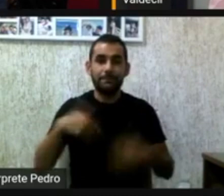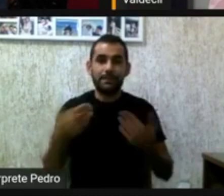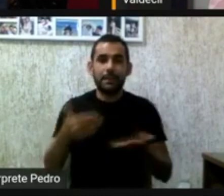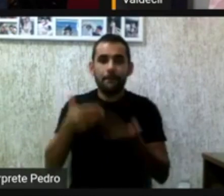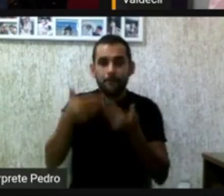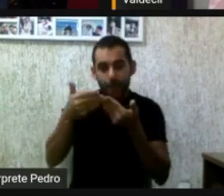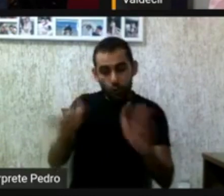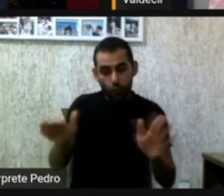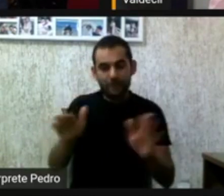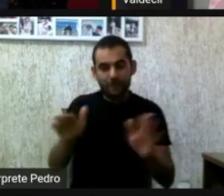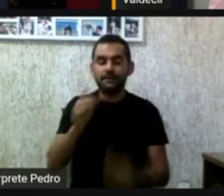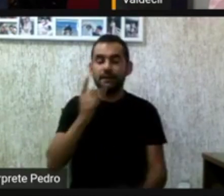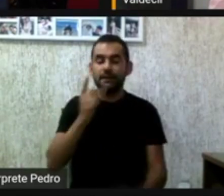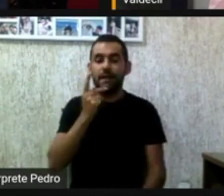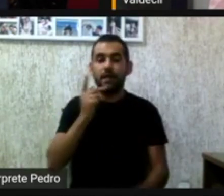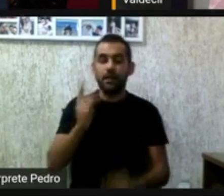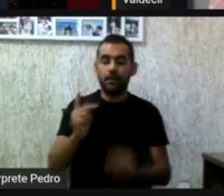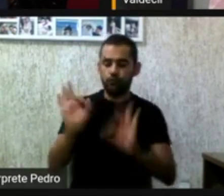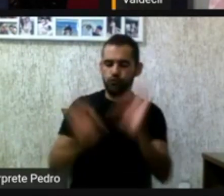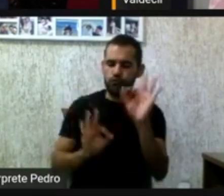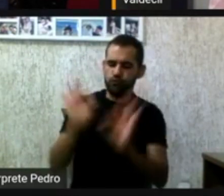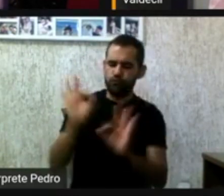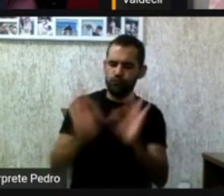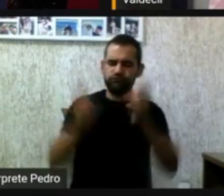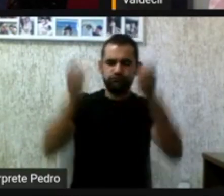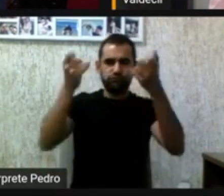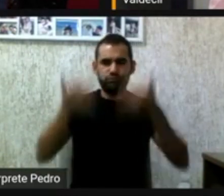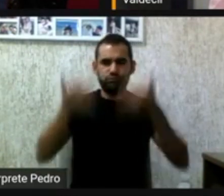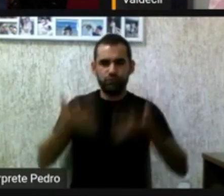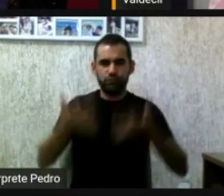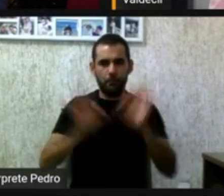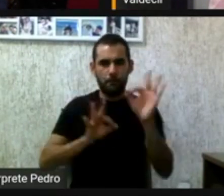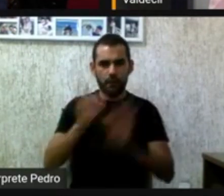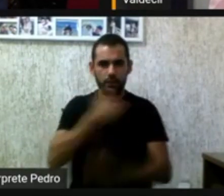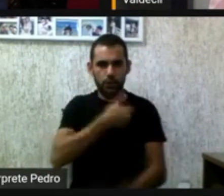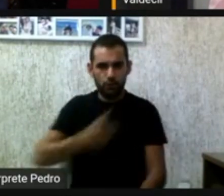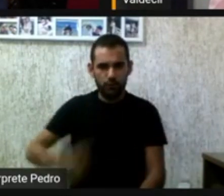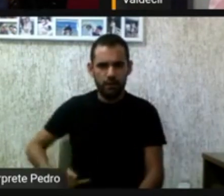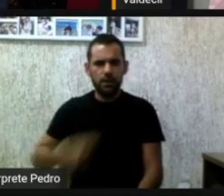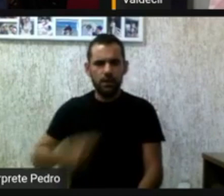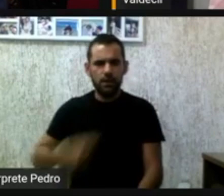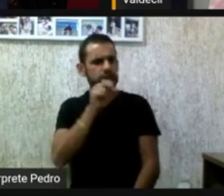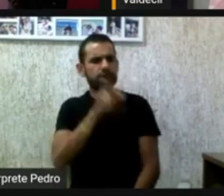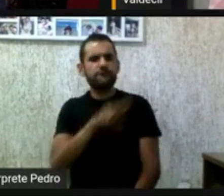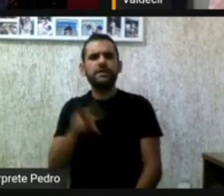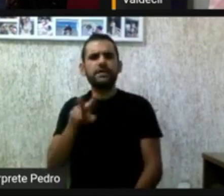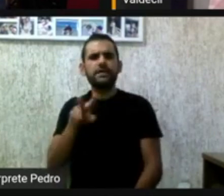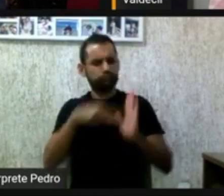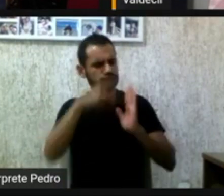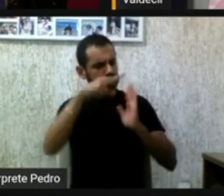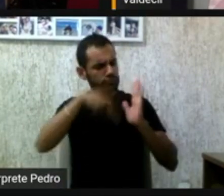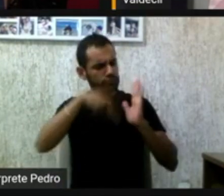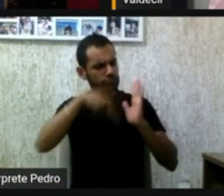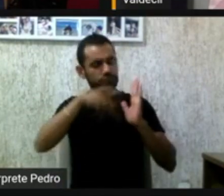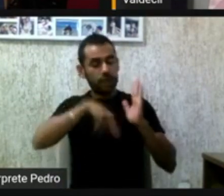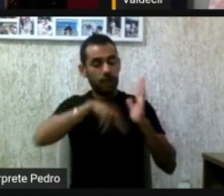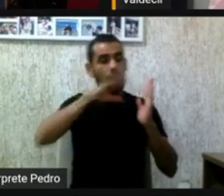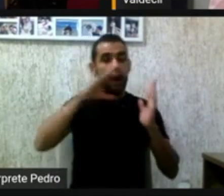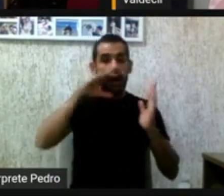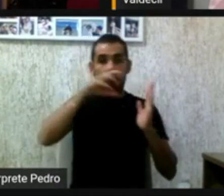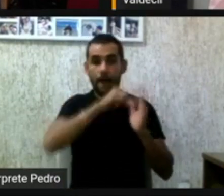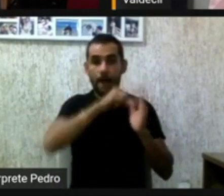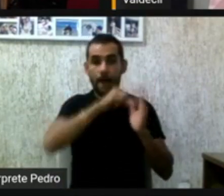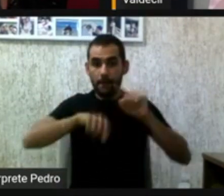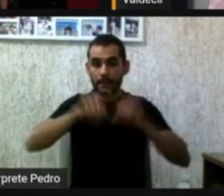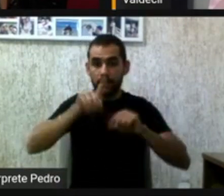desse seu plano de governo, Valdeci, eu vi aqui, eu dei uma lida bem ampla no seu material, infelizmente, talvez pelo tempo, a